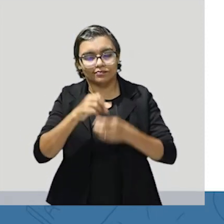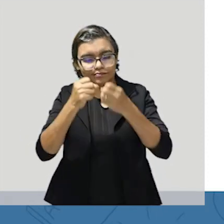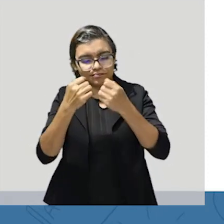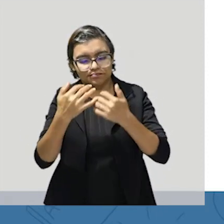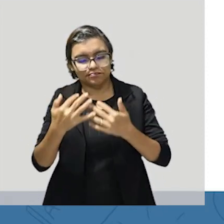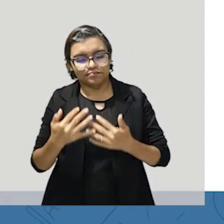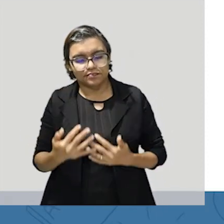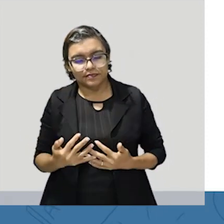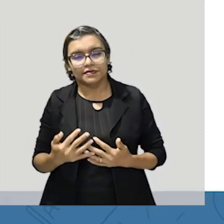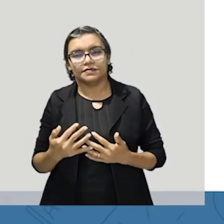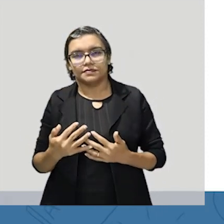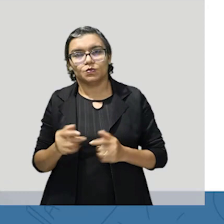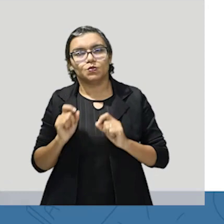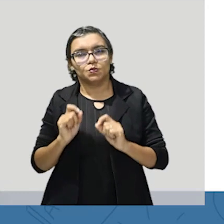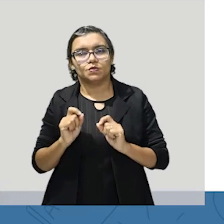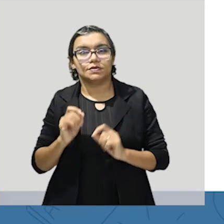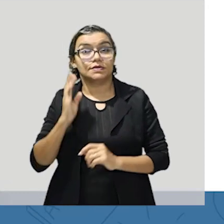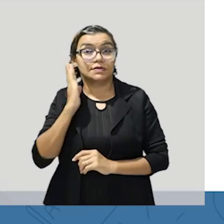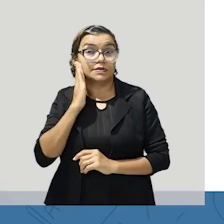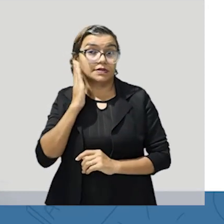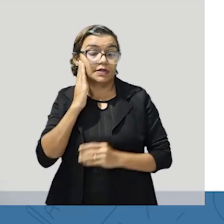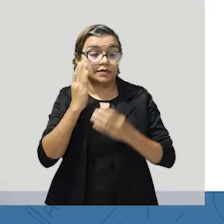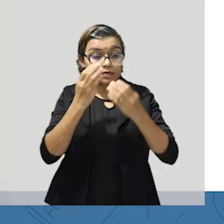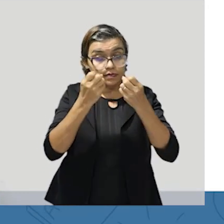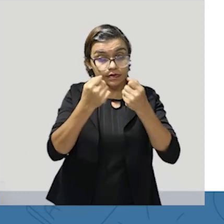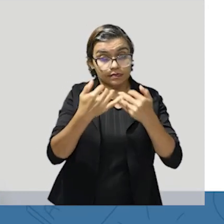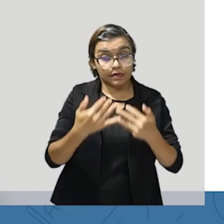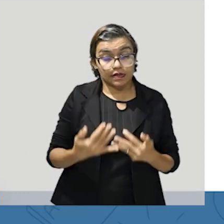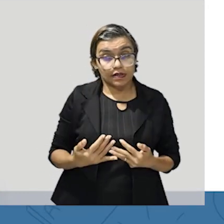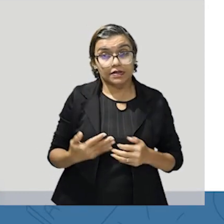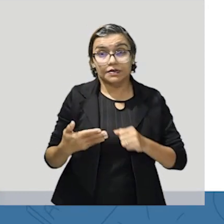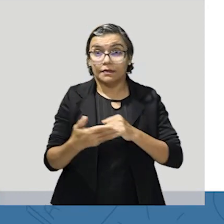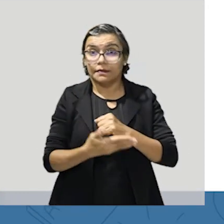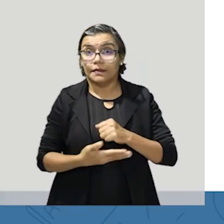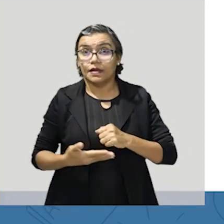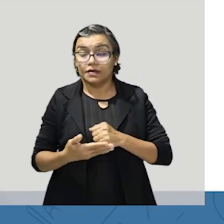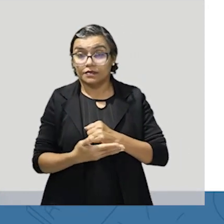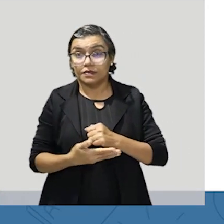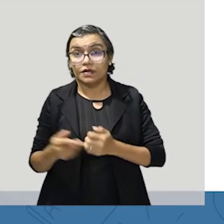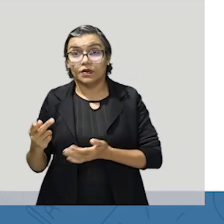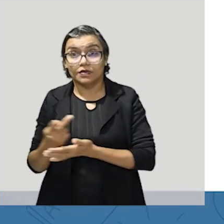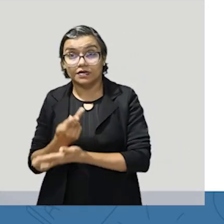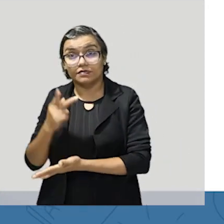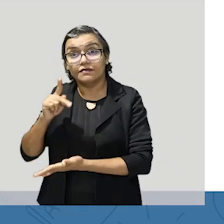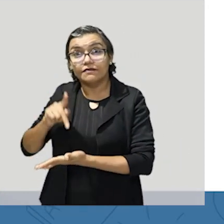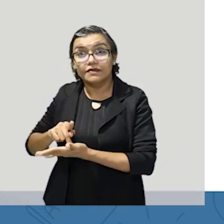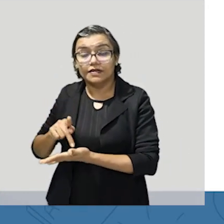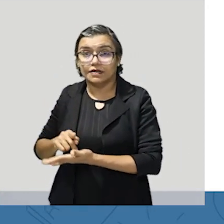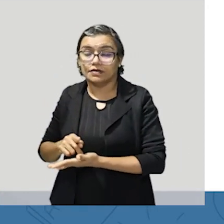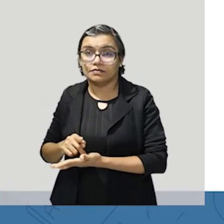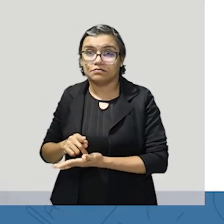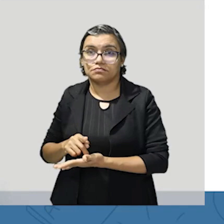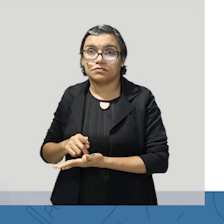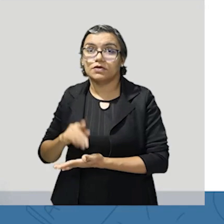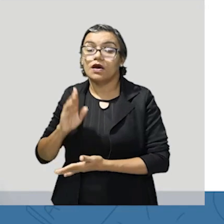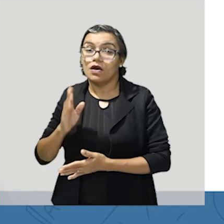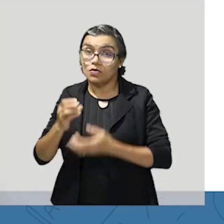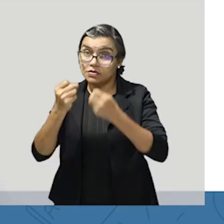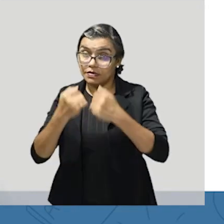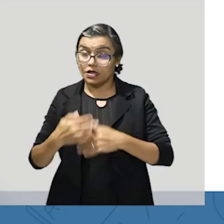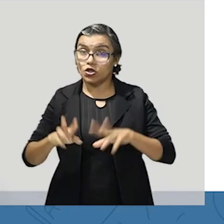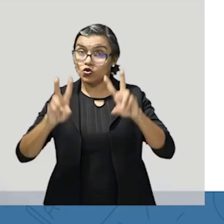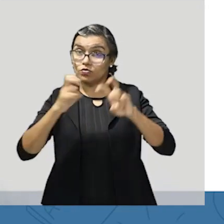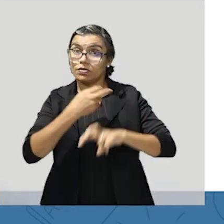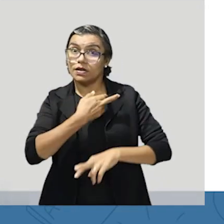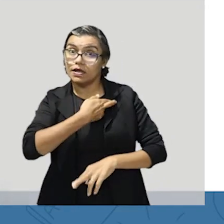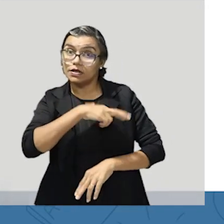um entendimento com uma explicação baseada no fato eu trouxe a questão da religião mas eu poderia ter citado o outro